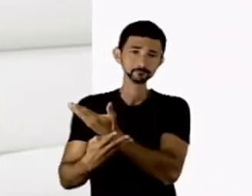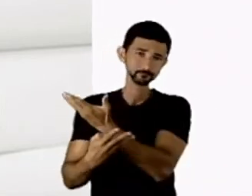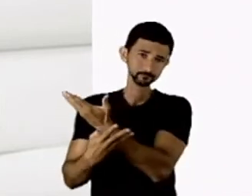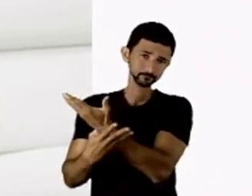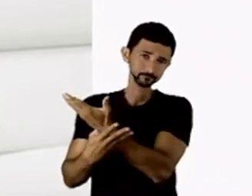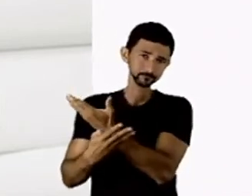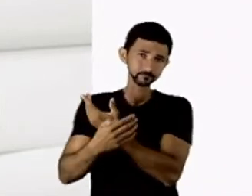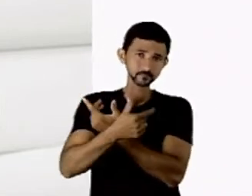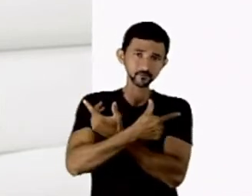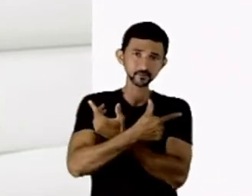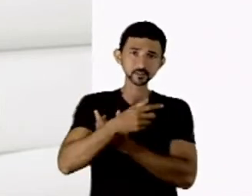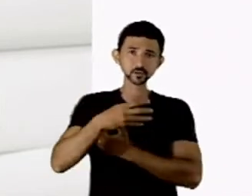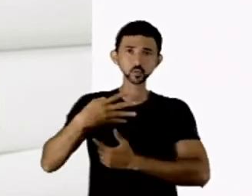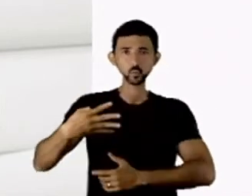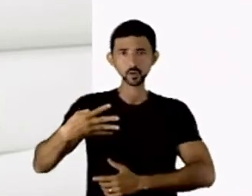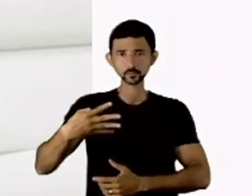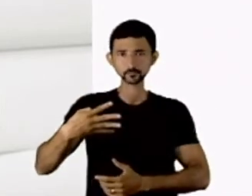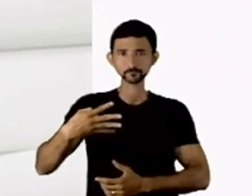exatamente igual a